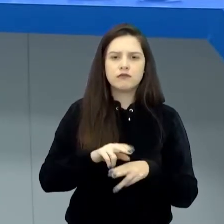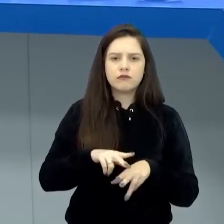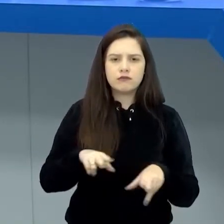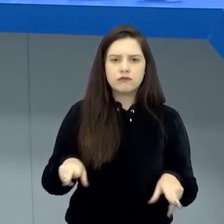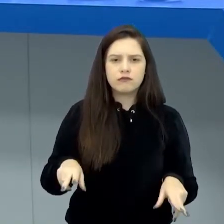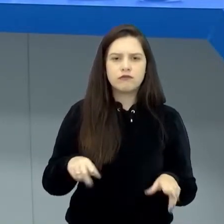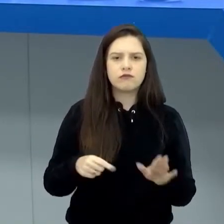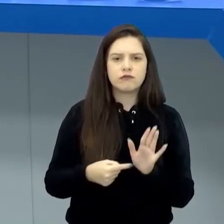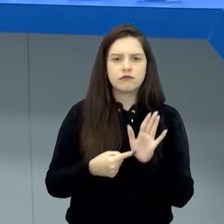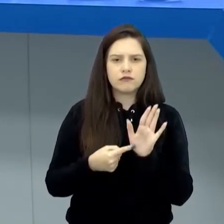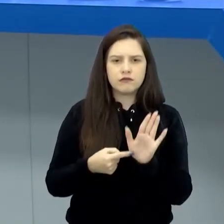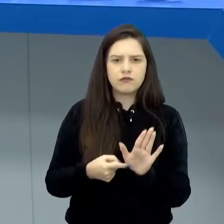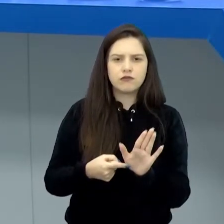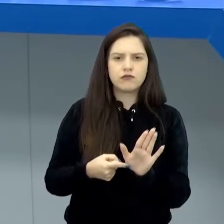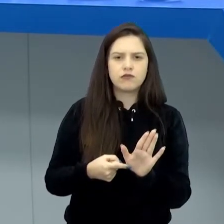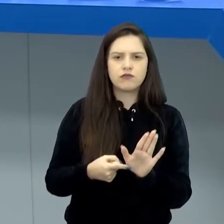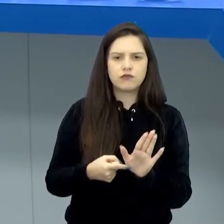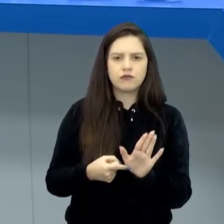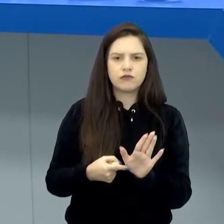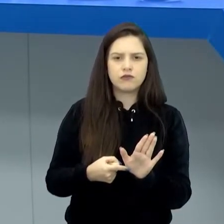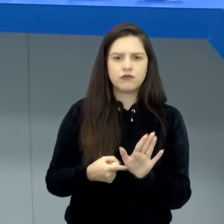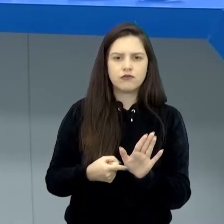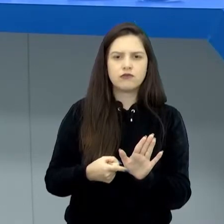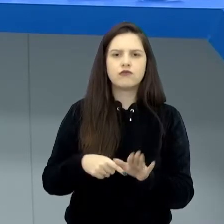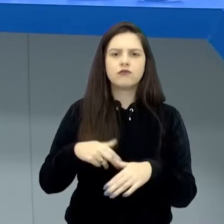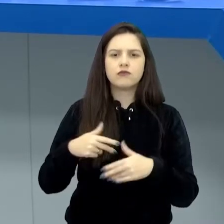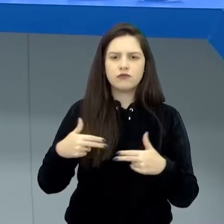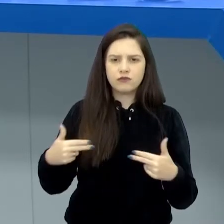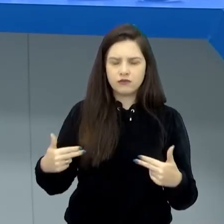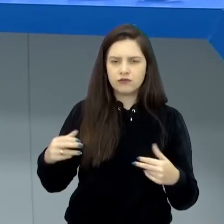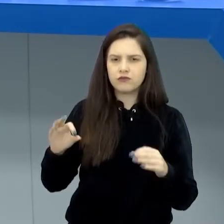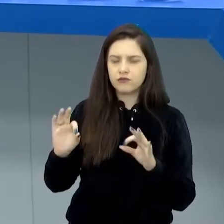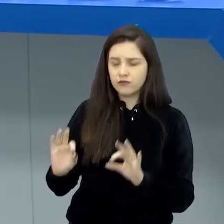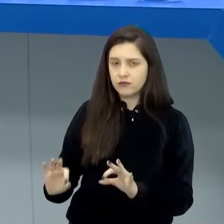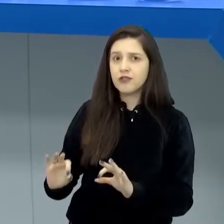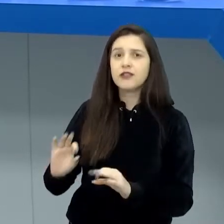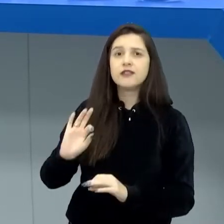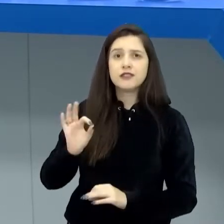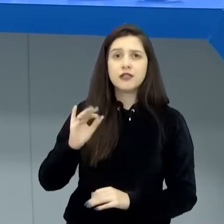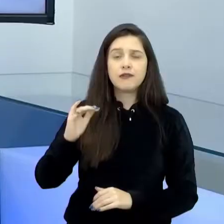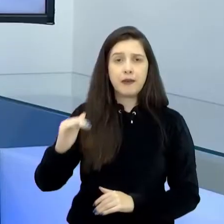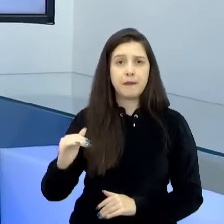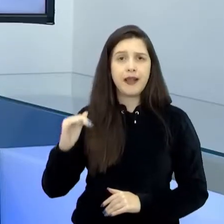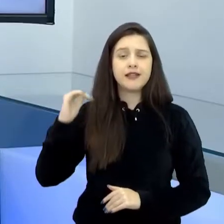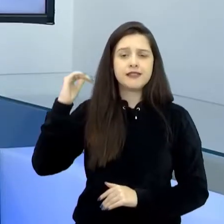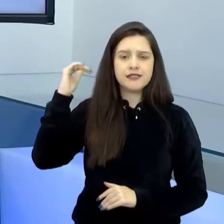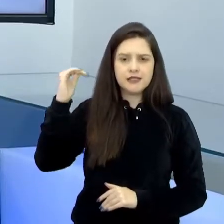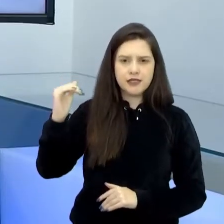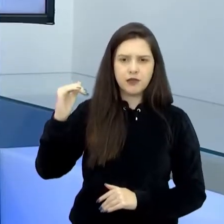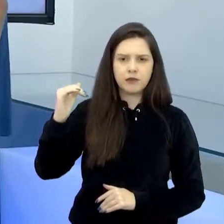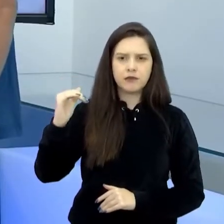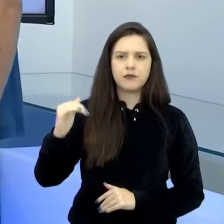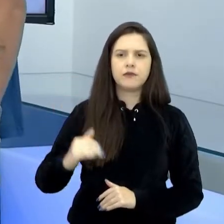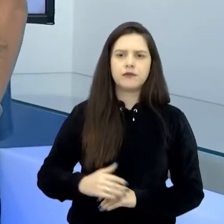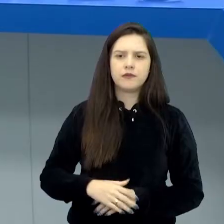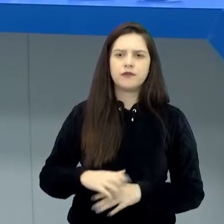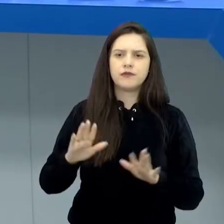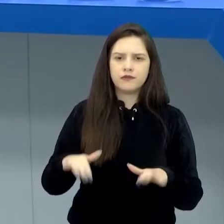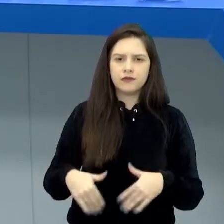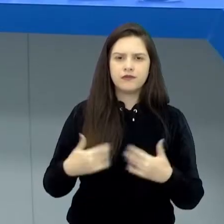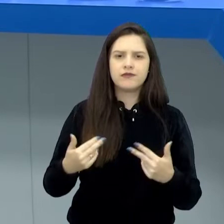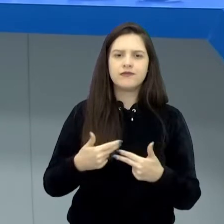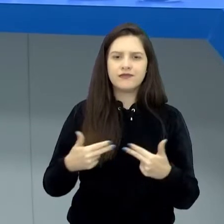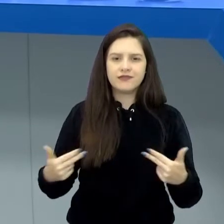numerinho que está ali na frente Esse do número que está H2, aqui na né? frente, né, ele vai vir para cima. Ah, certo? perfeito, então. Então aí, olha, os